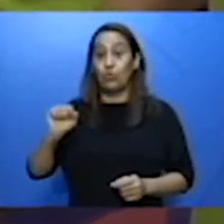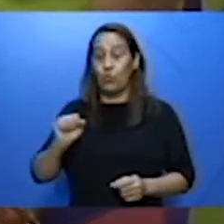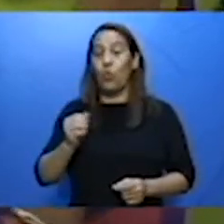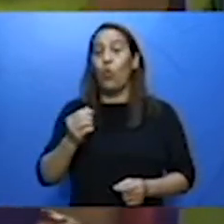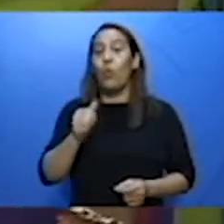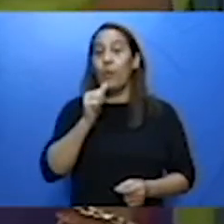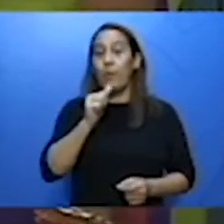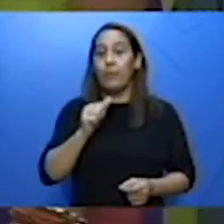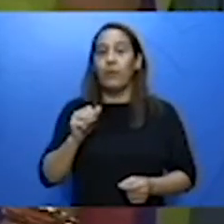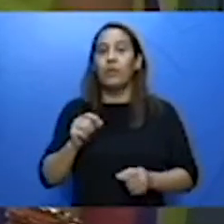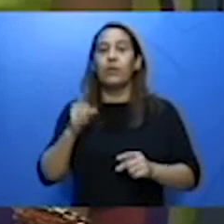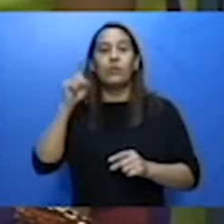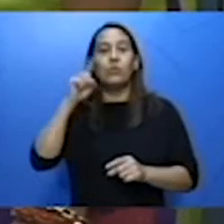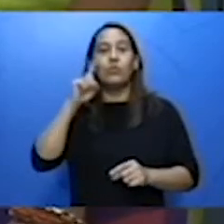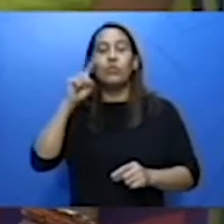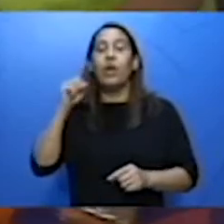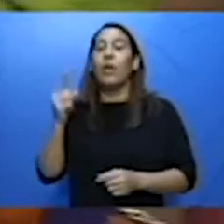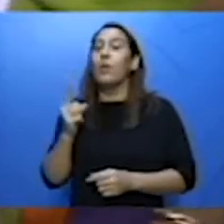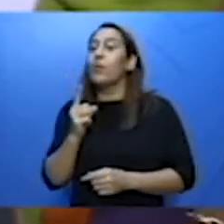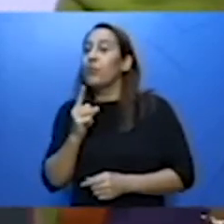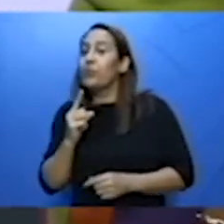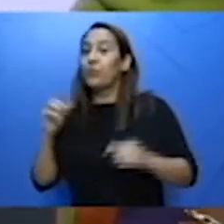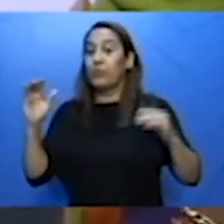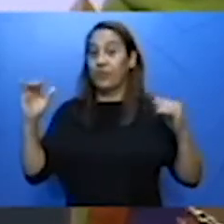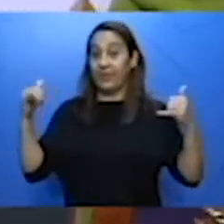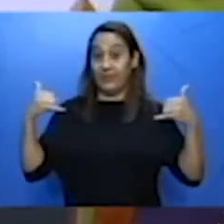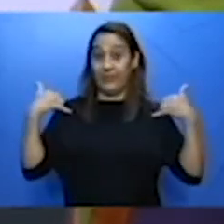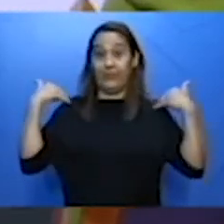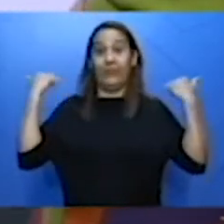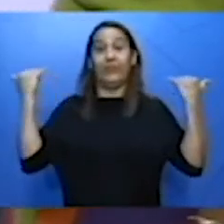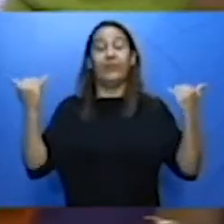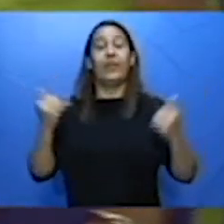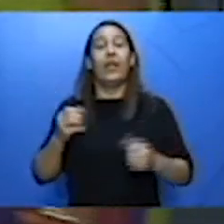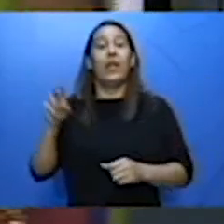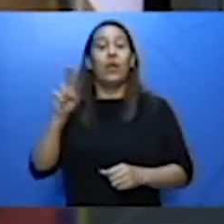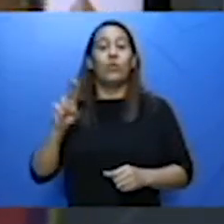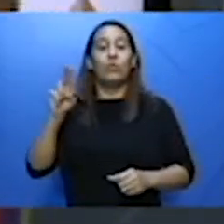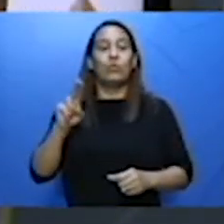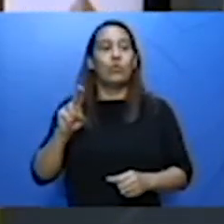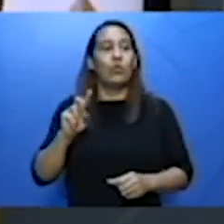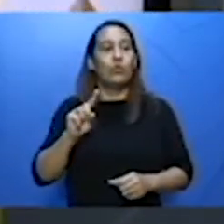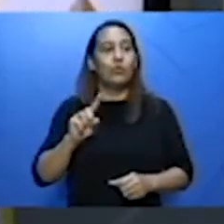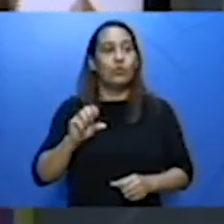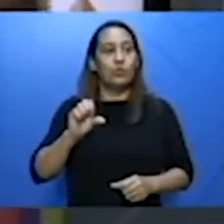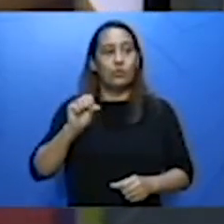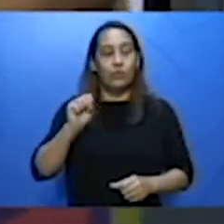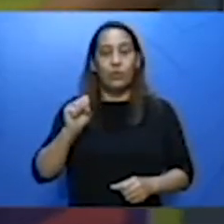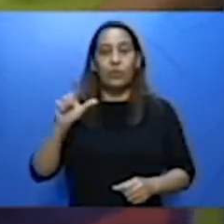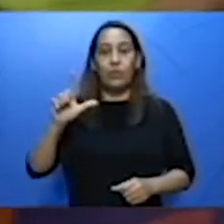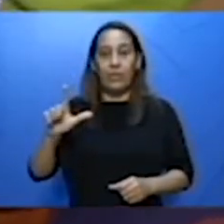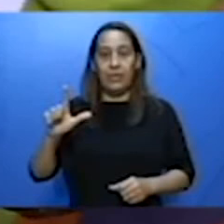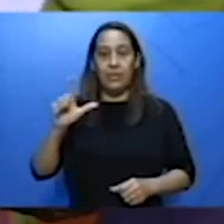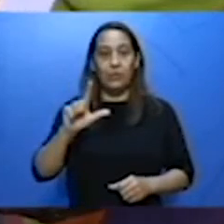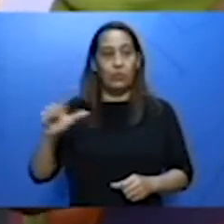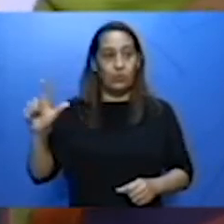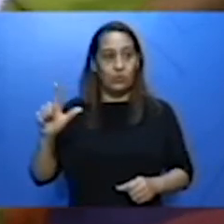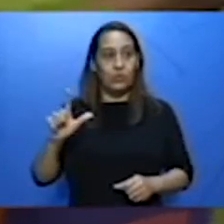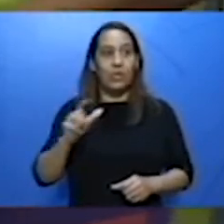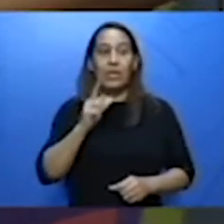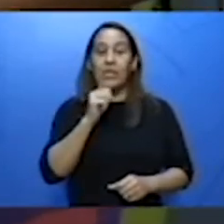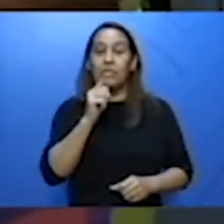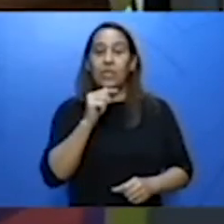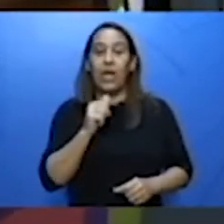o suco, ela usou 18 litros de água gelada e 25 litros de água em